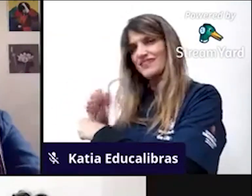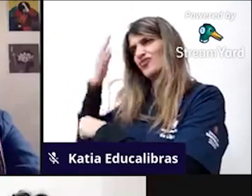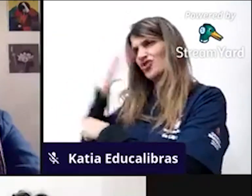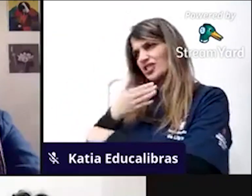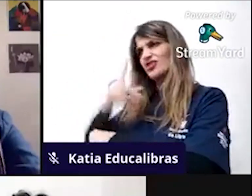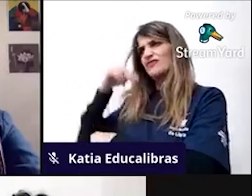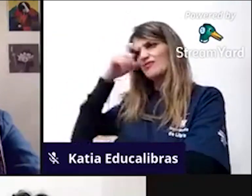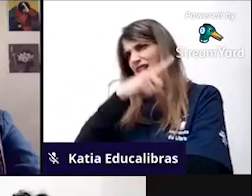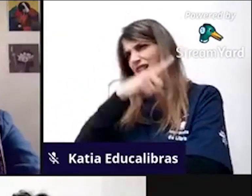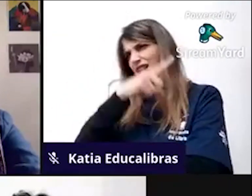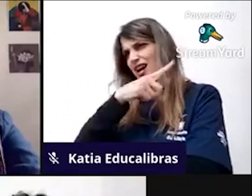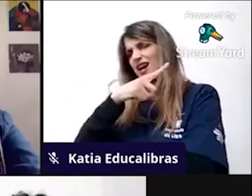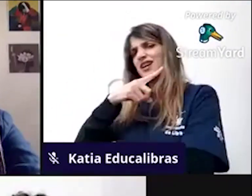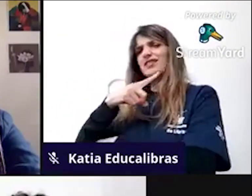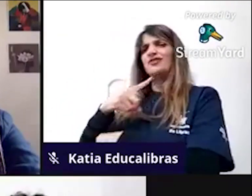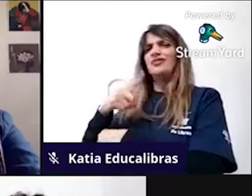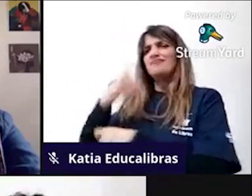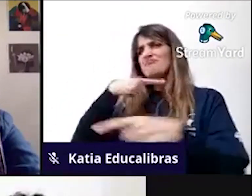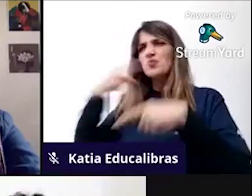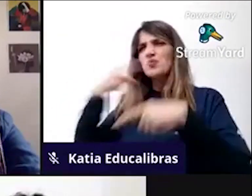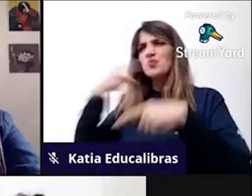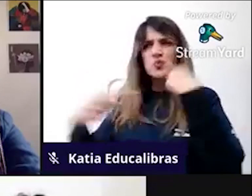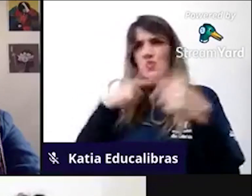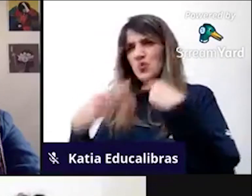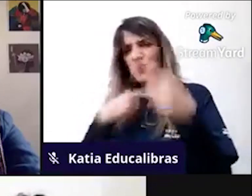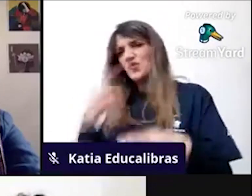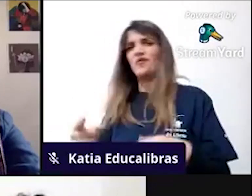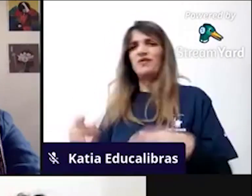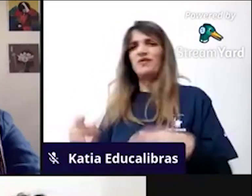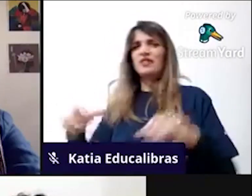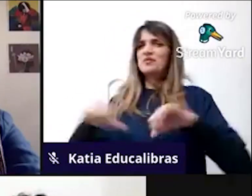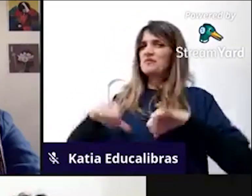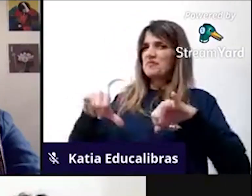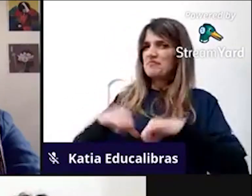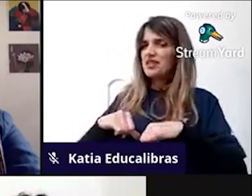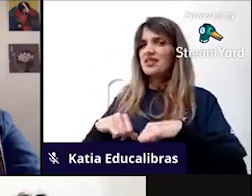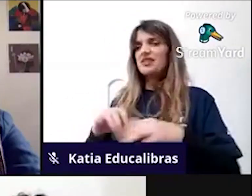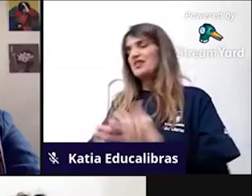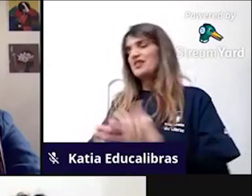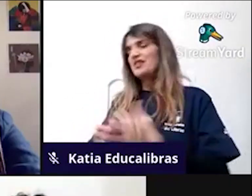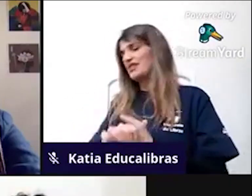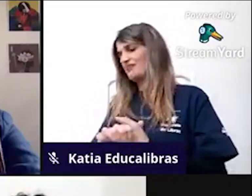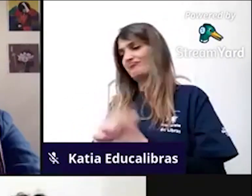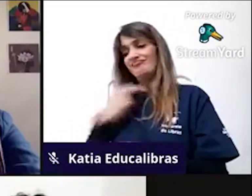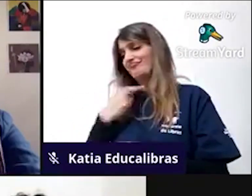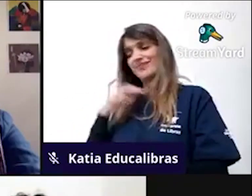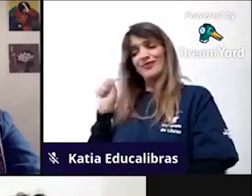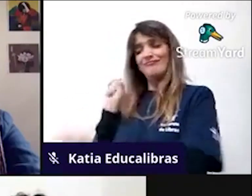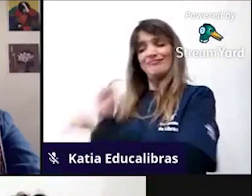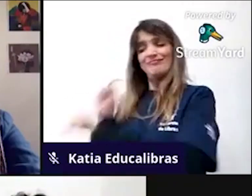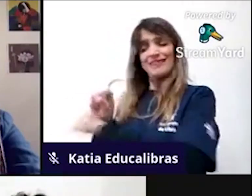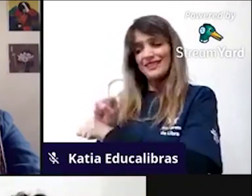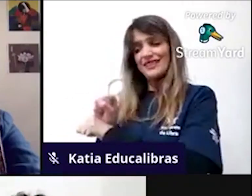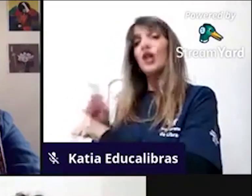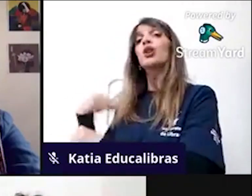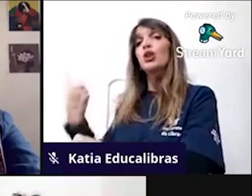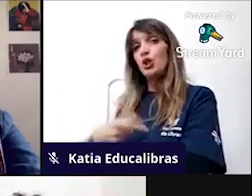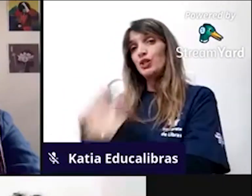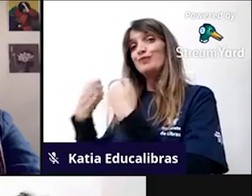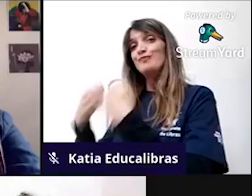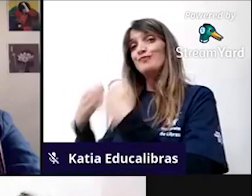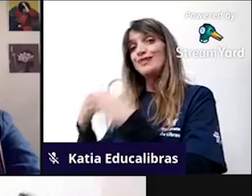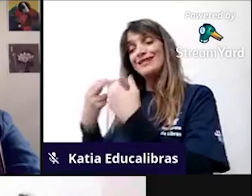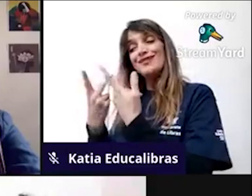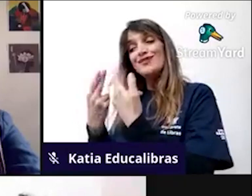dificuldades, diante das dúvidas, diante dos sofrimentos. A gente tem que fazer igual ao rio, a gente tem